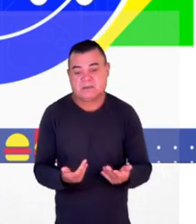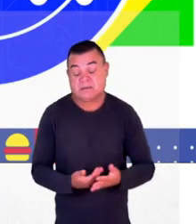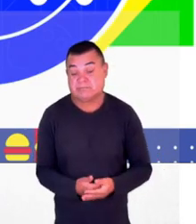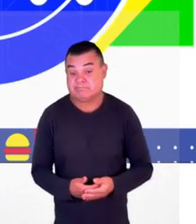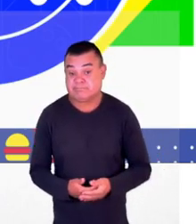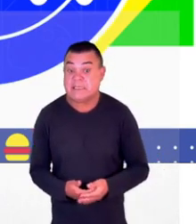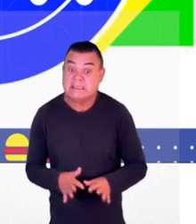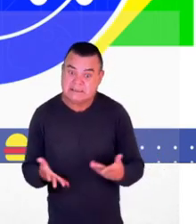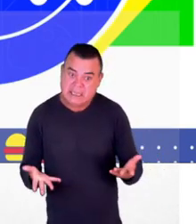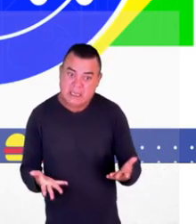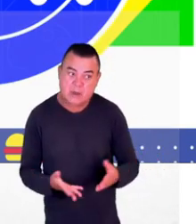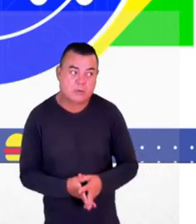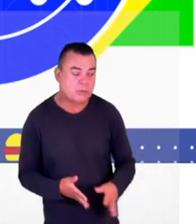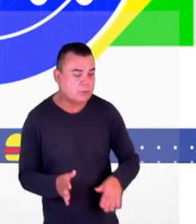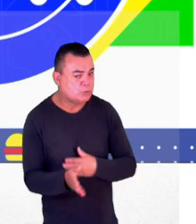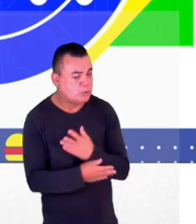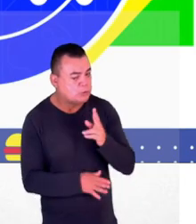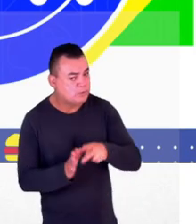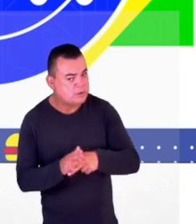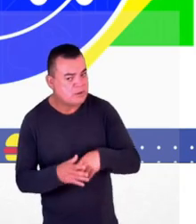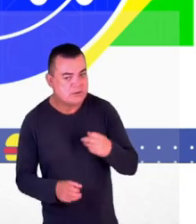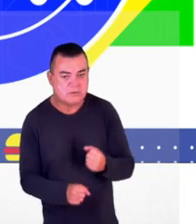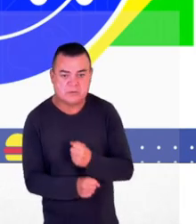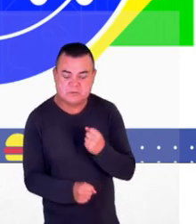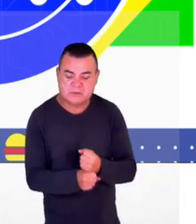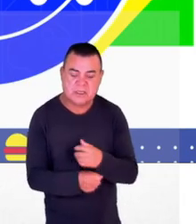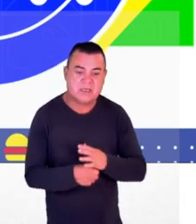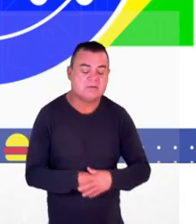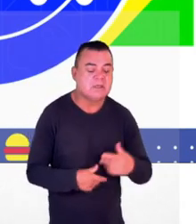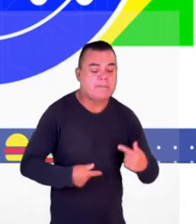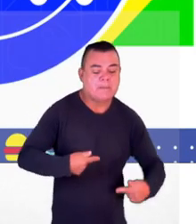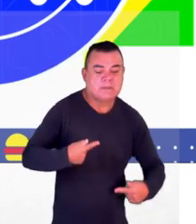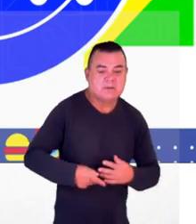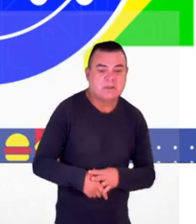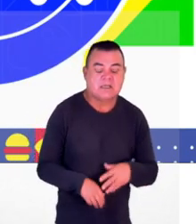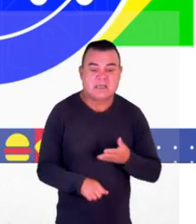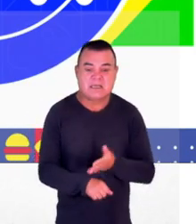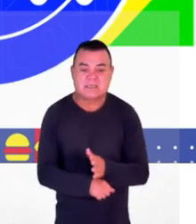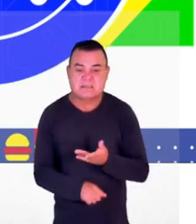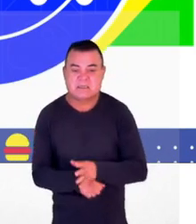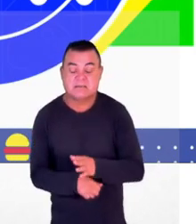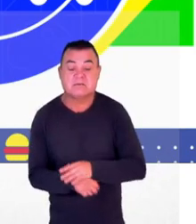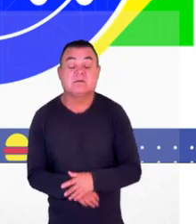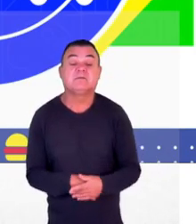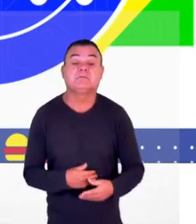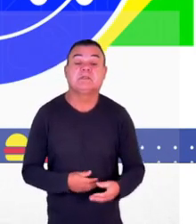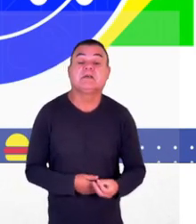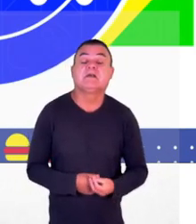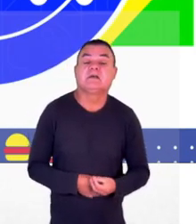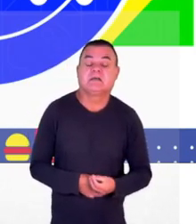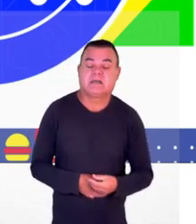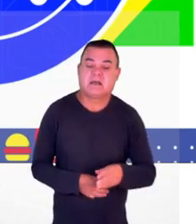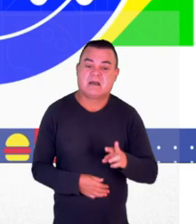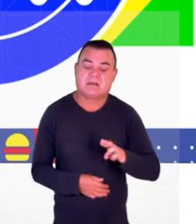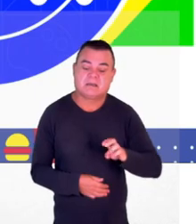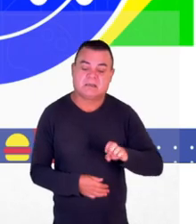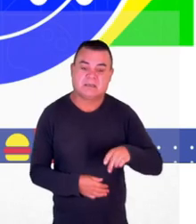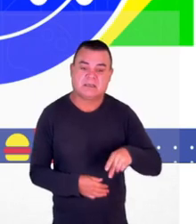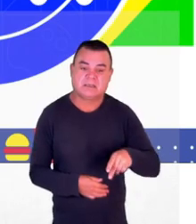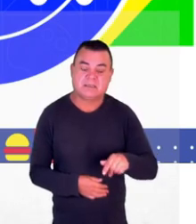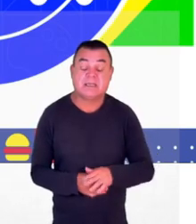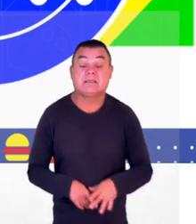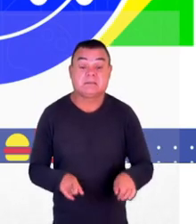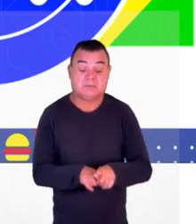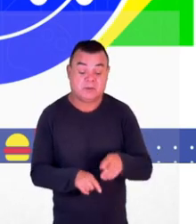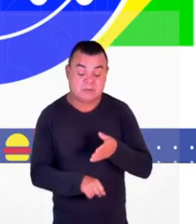eh de políticas interligadas então de que o acesso à Renda ele é também preponderante no acesso à alimentação e aí